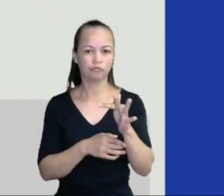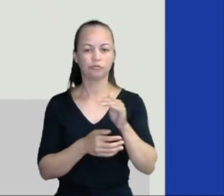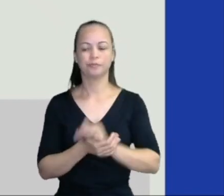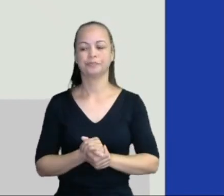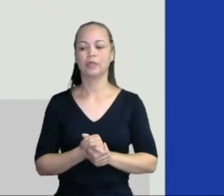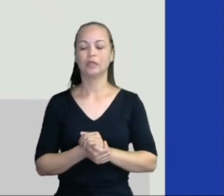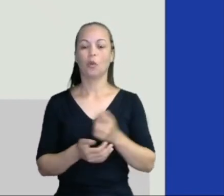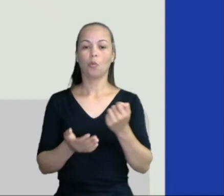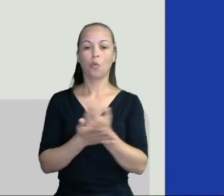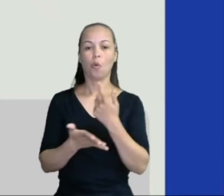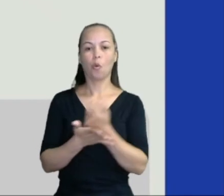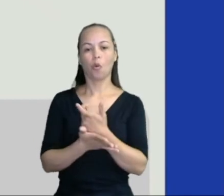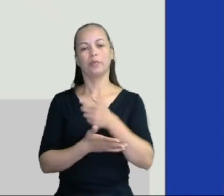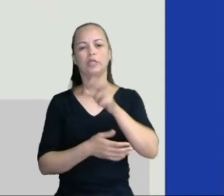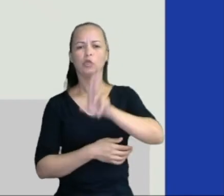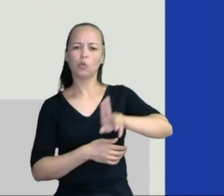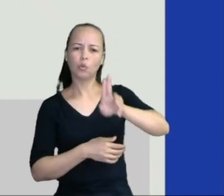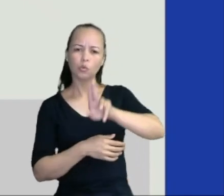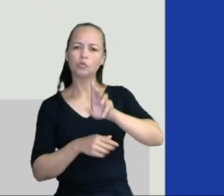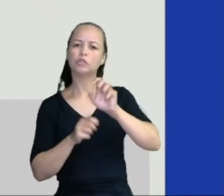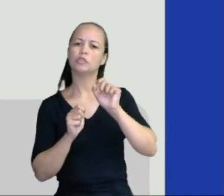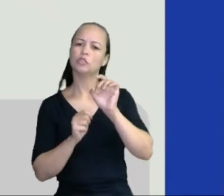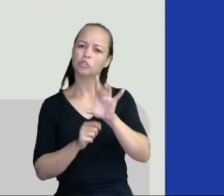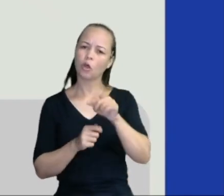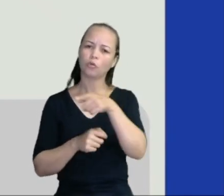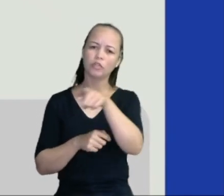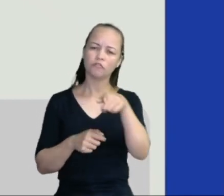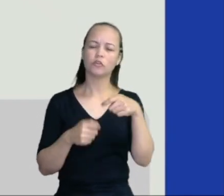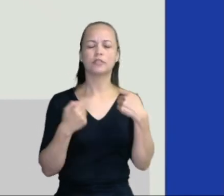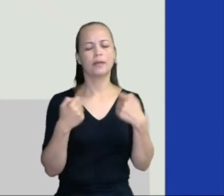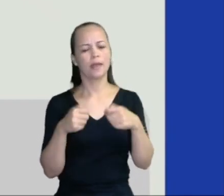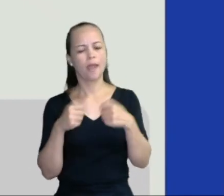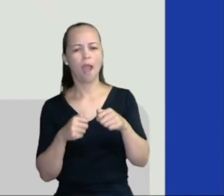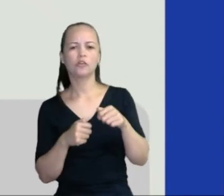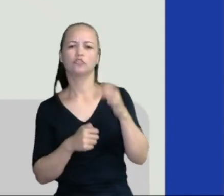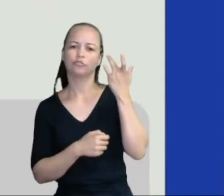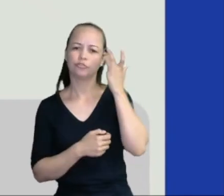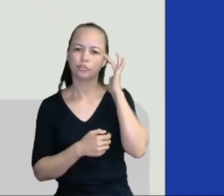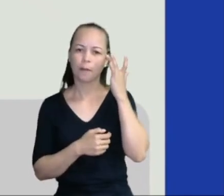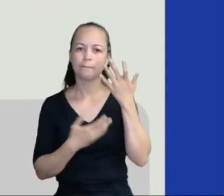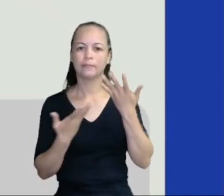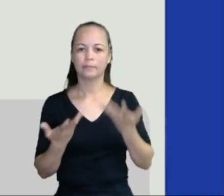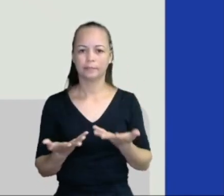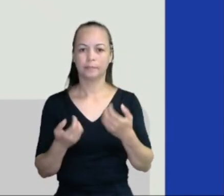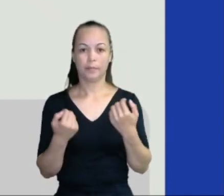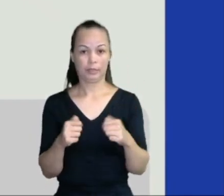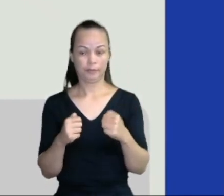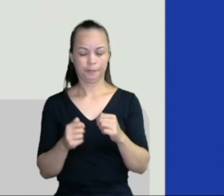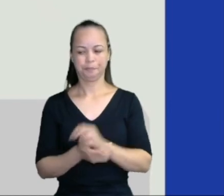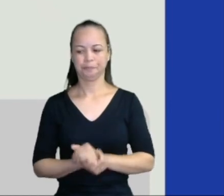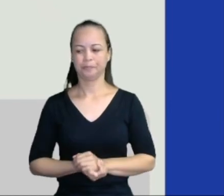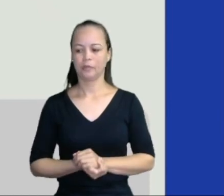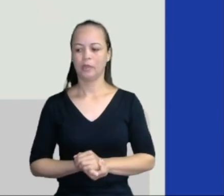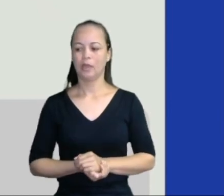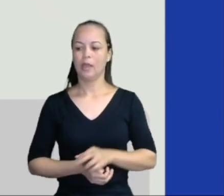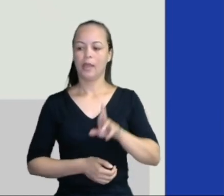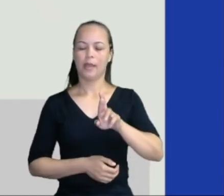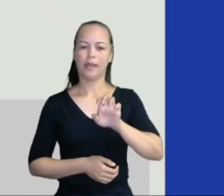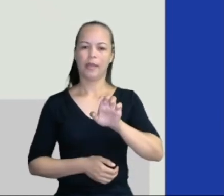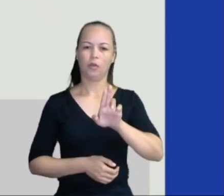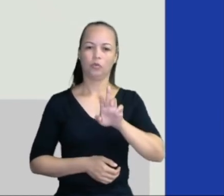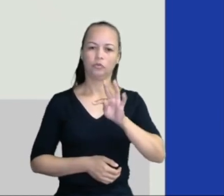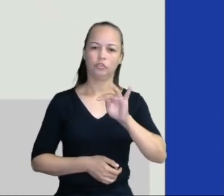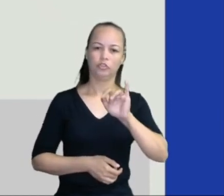e use só o que é necessário para você, só o que você realmente precisa. Reutilizar é